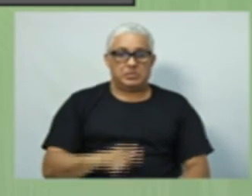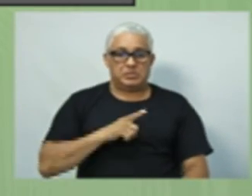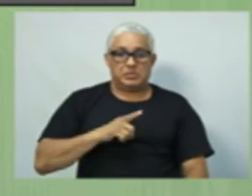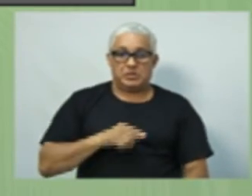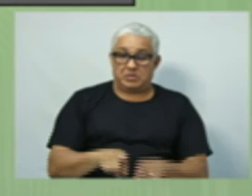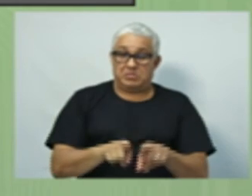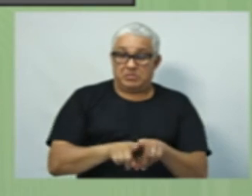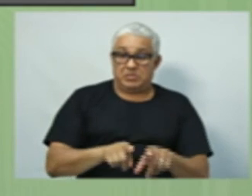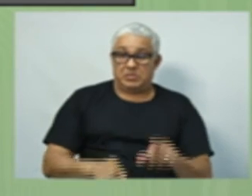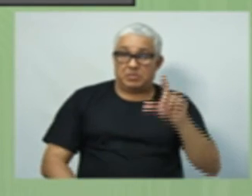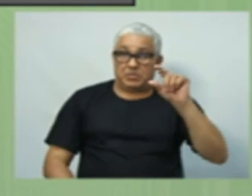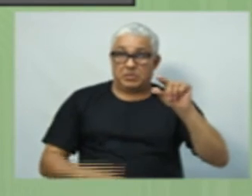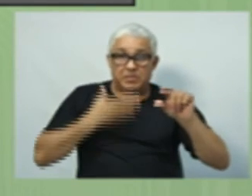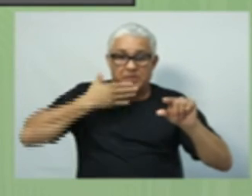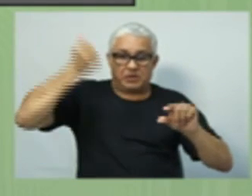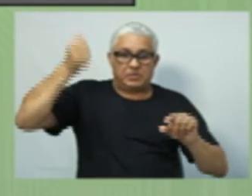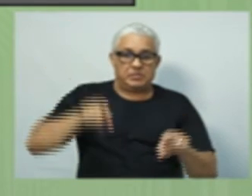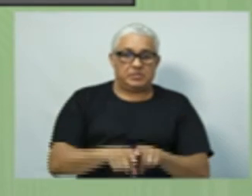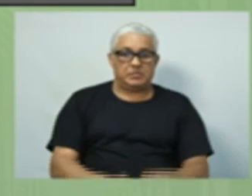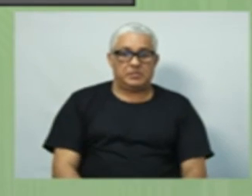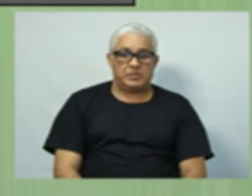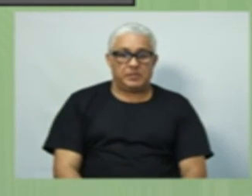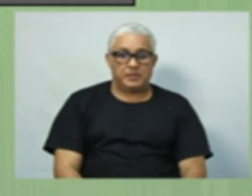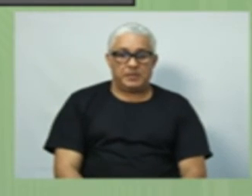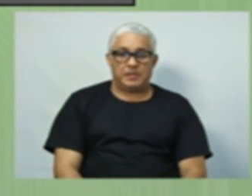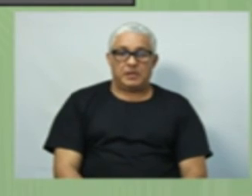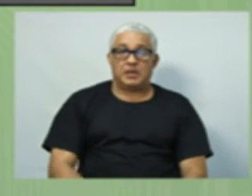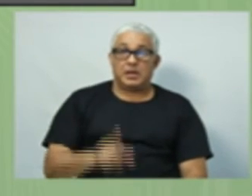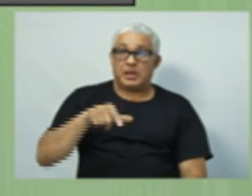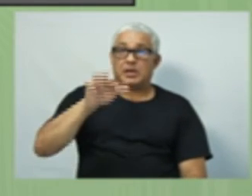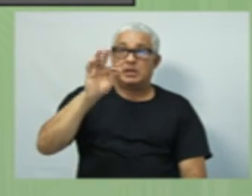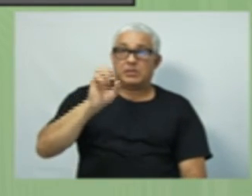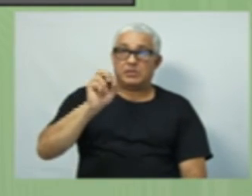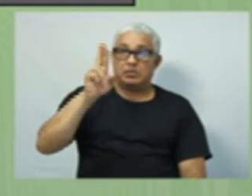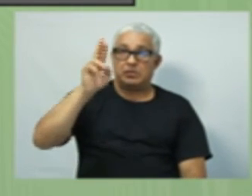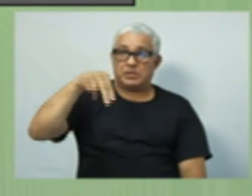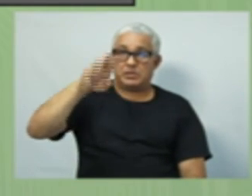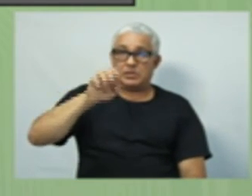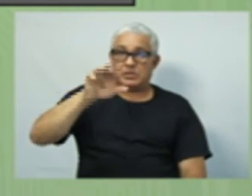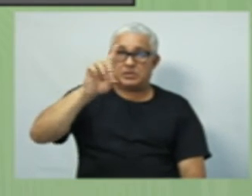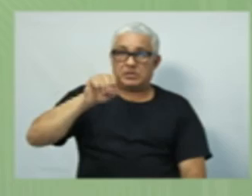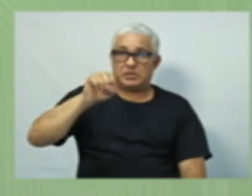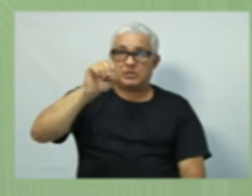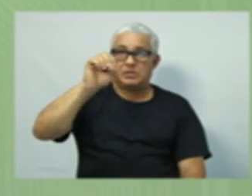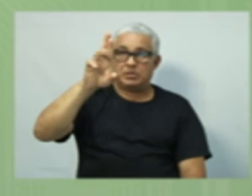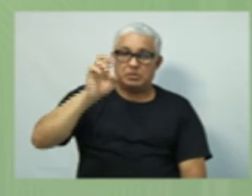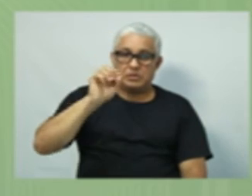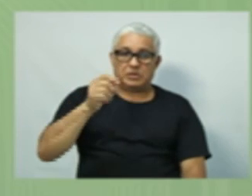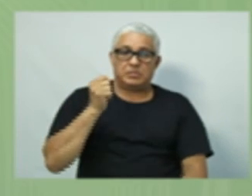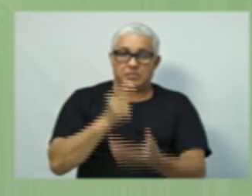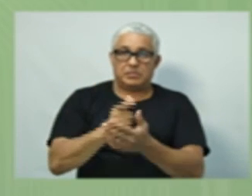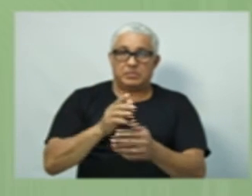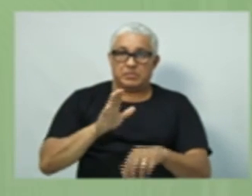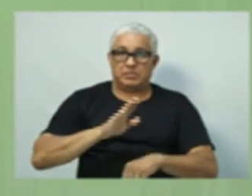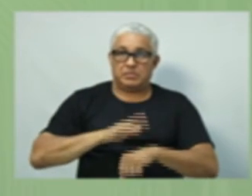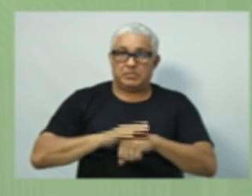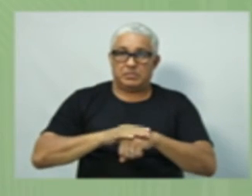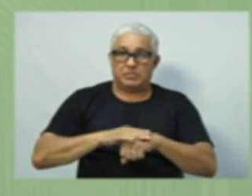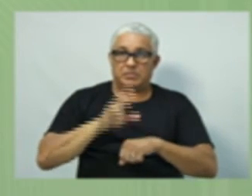fantástico que é o fornecedor que está bancando todos os meus é meu caixa beleza